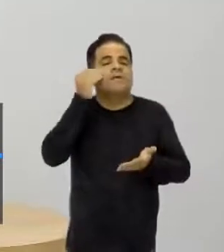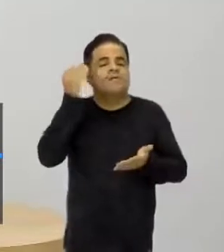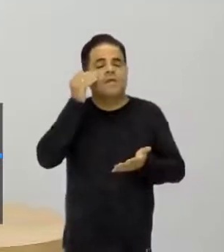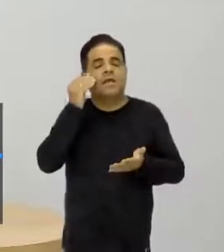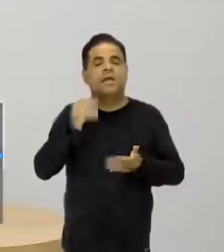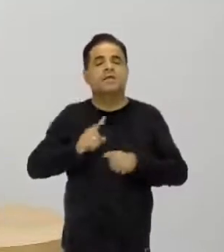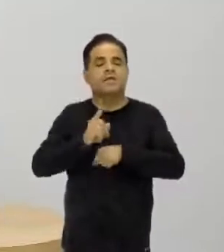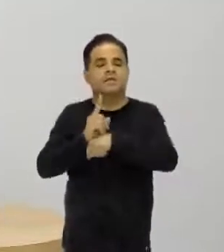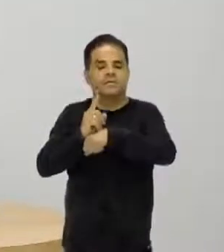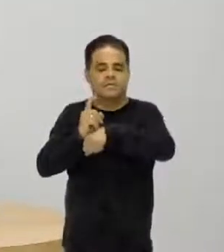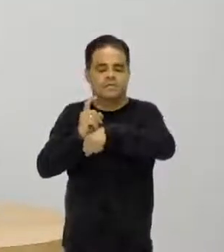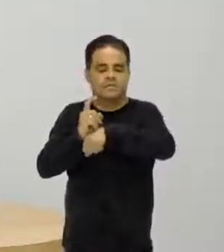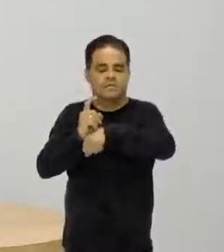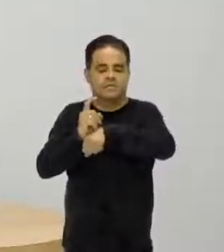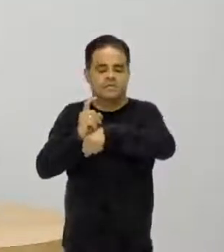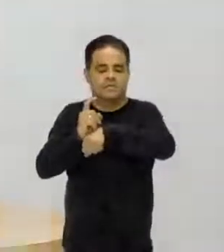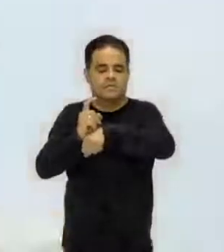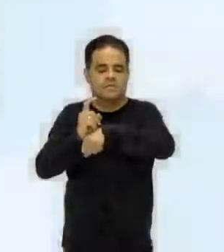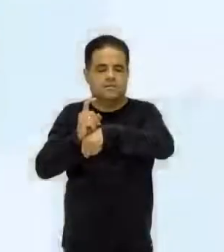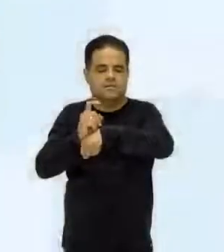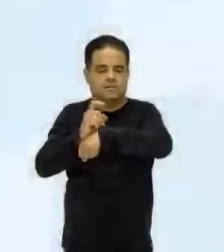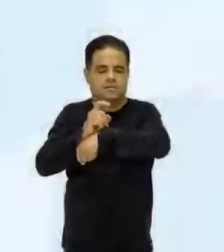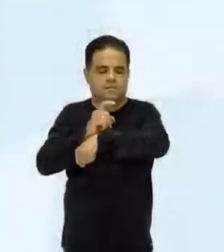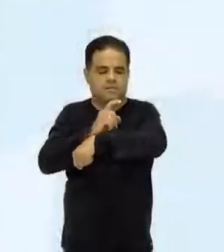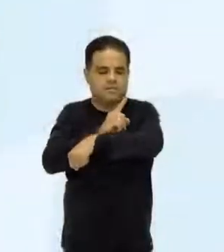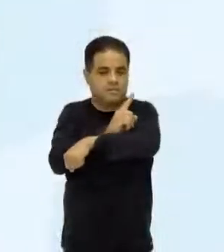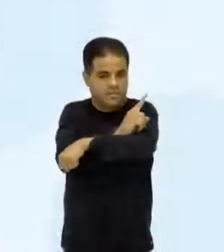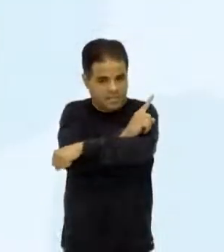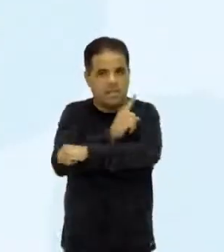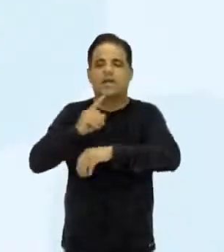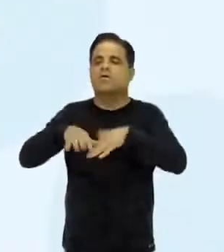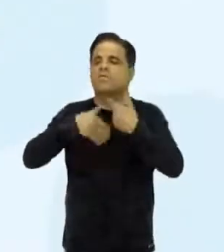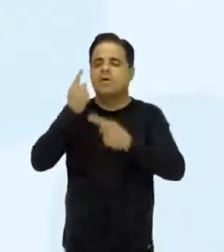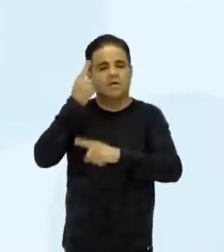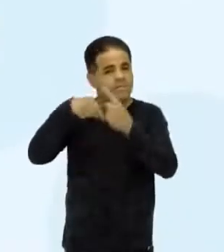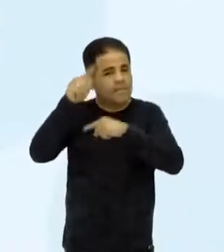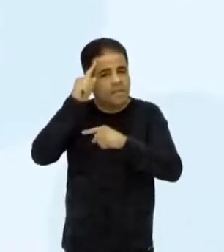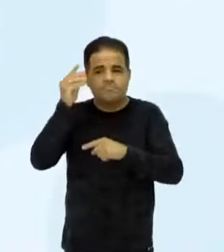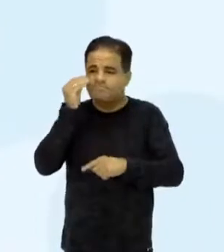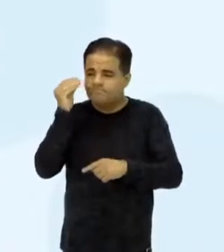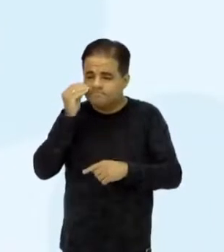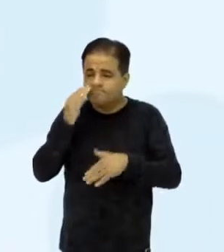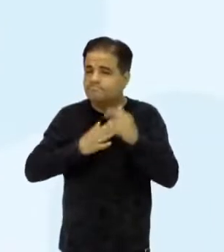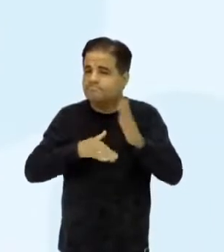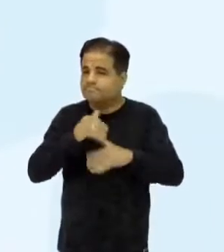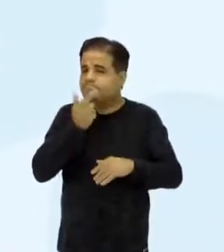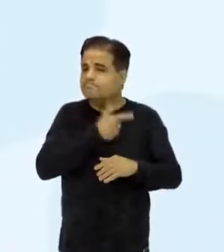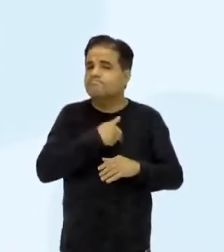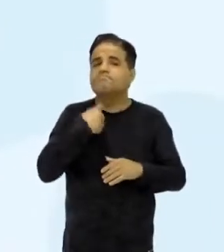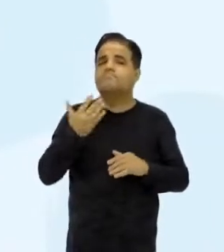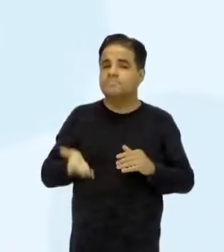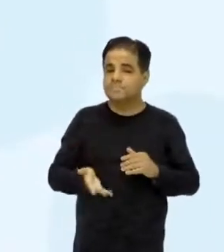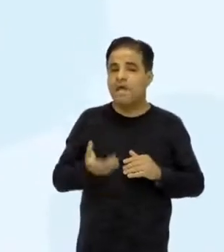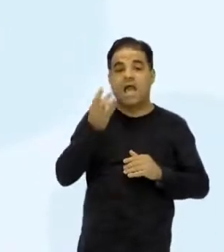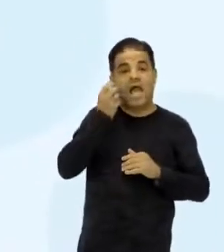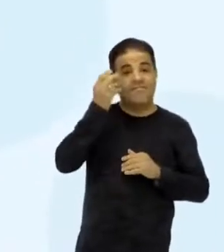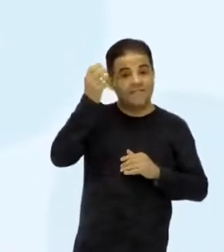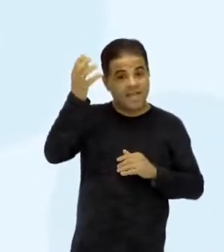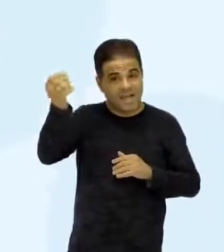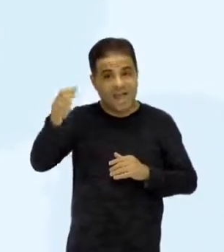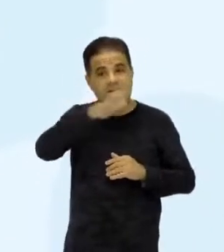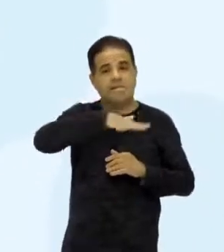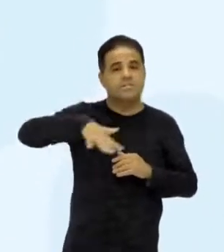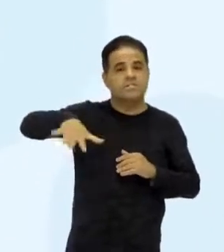da evolução? Para que Darwin, então, tenha aí tanto sucesso também nos seus feitos. Primeiro, a viagem no